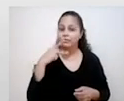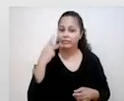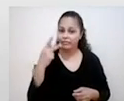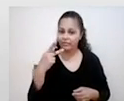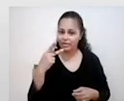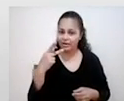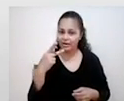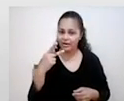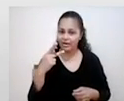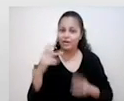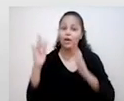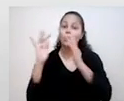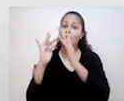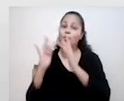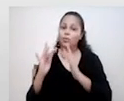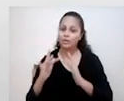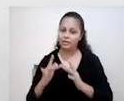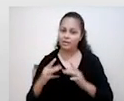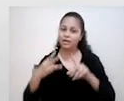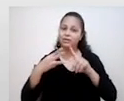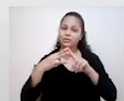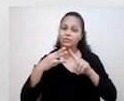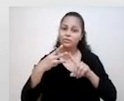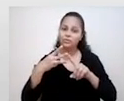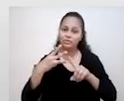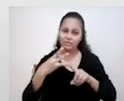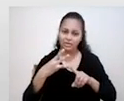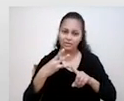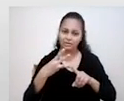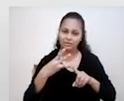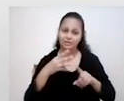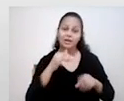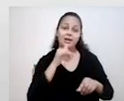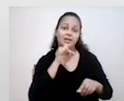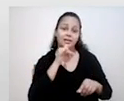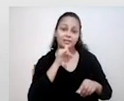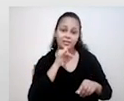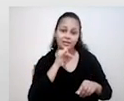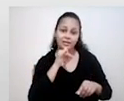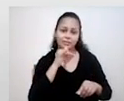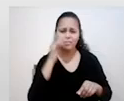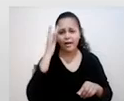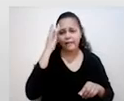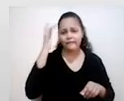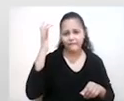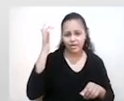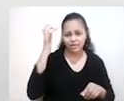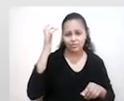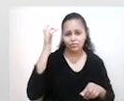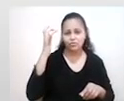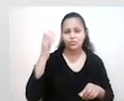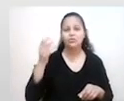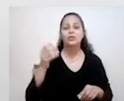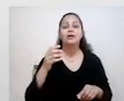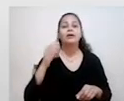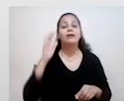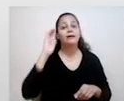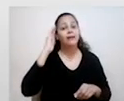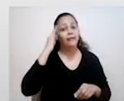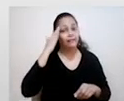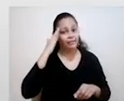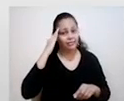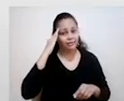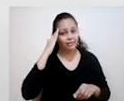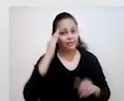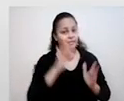falar então com mais detalhes sobre esses três e vocês vão ver exemplos de como isso facilita na compreensão dos